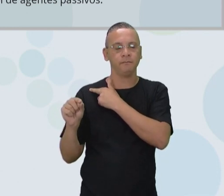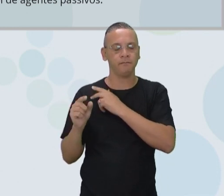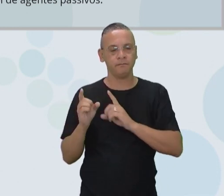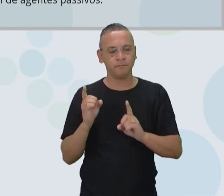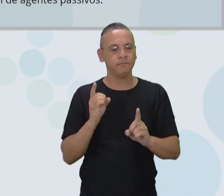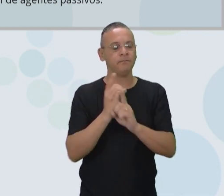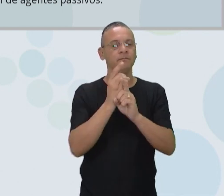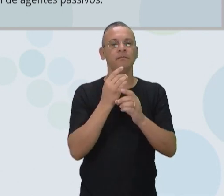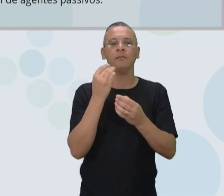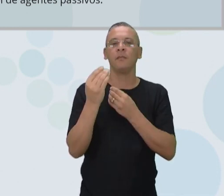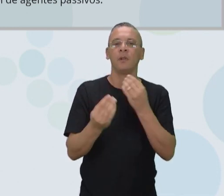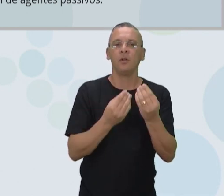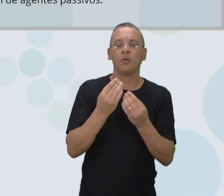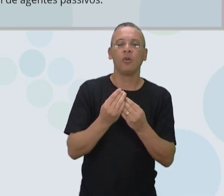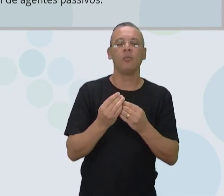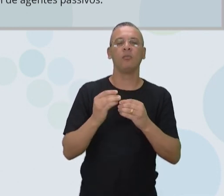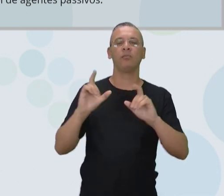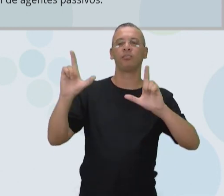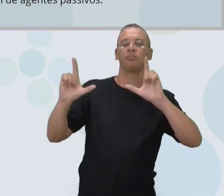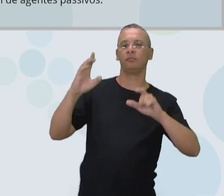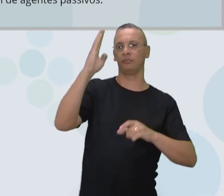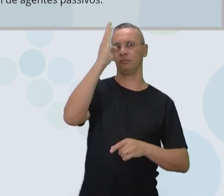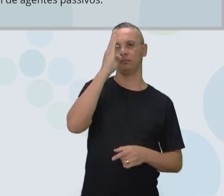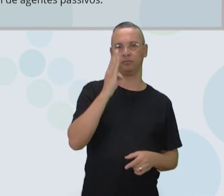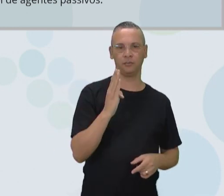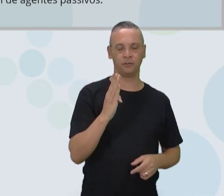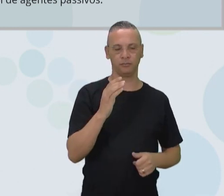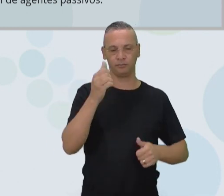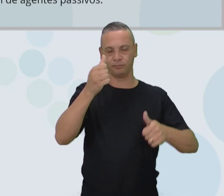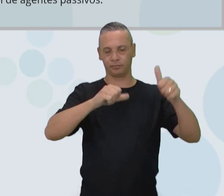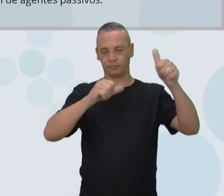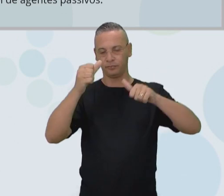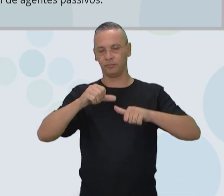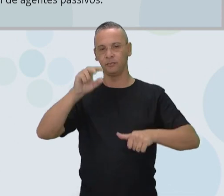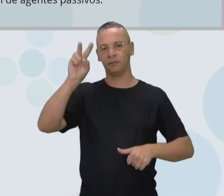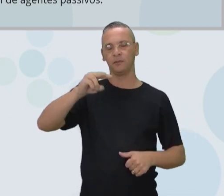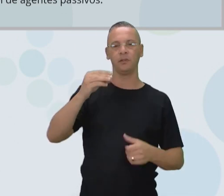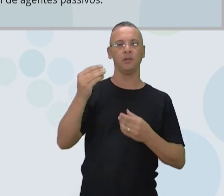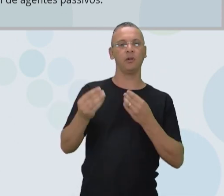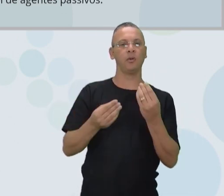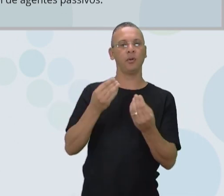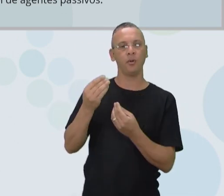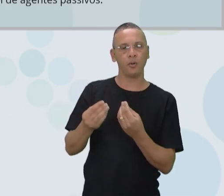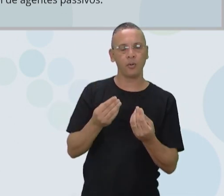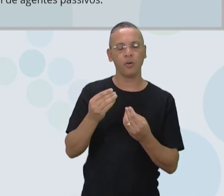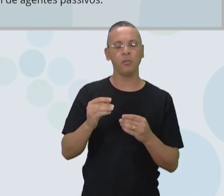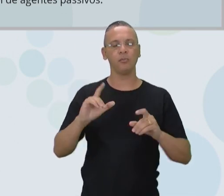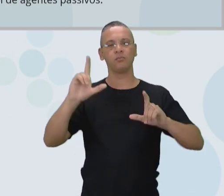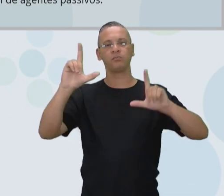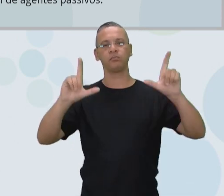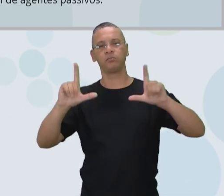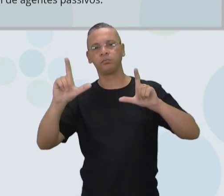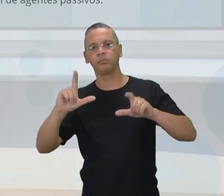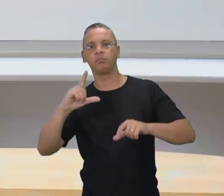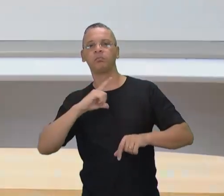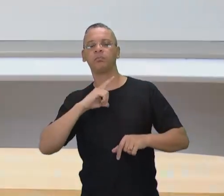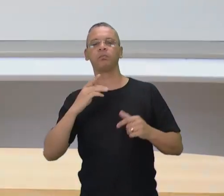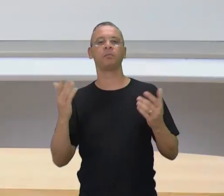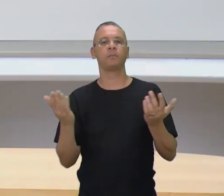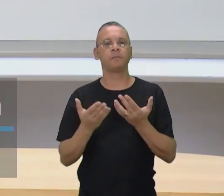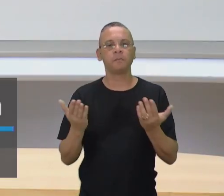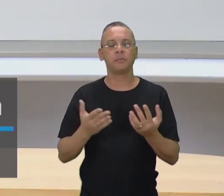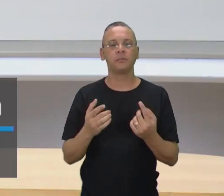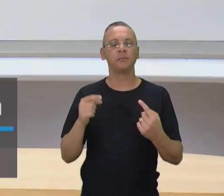verificar o desempenho da mídia brasileira. Então, a análise de como a mídia, de como a imprensa, no geral,